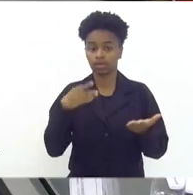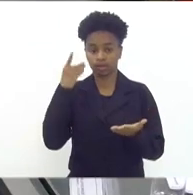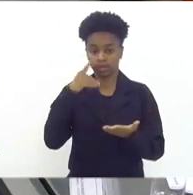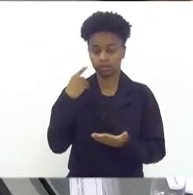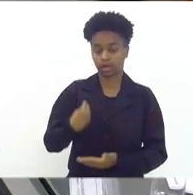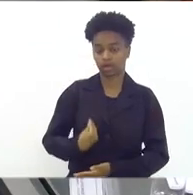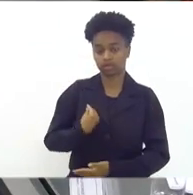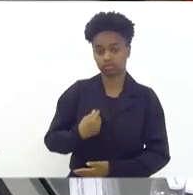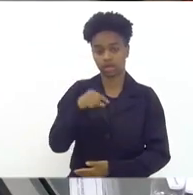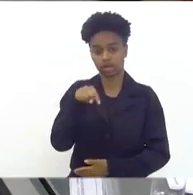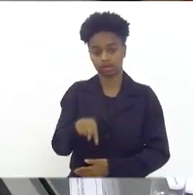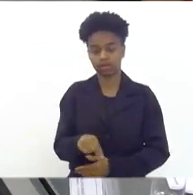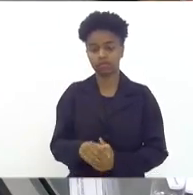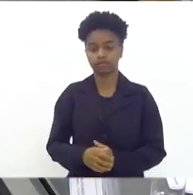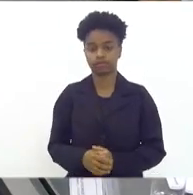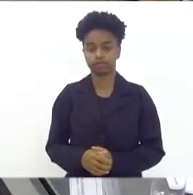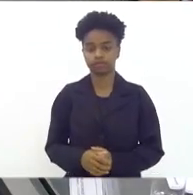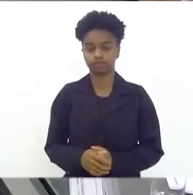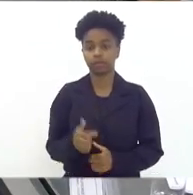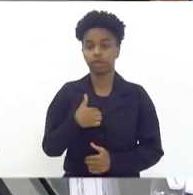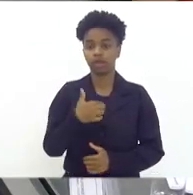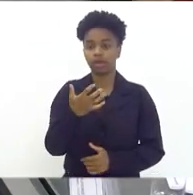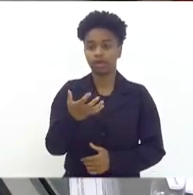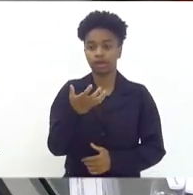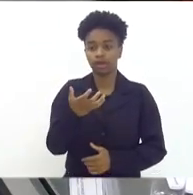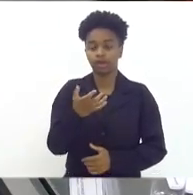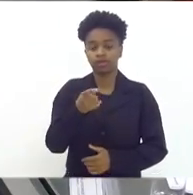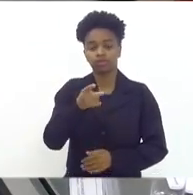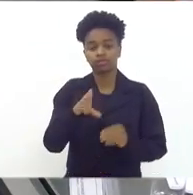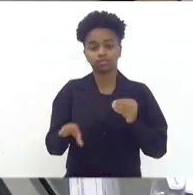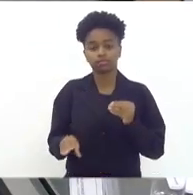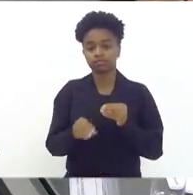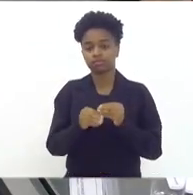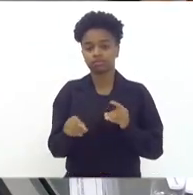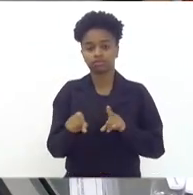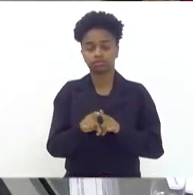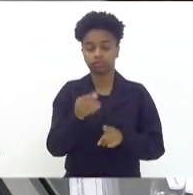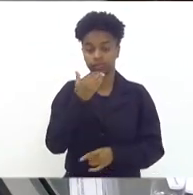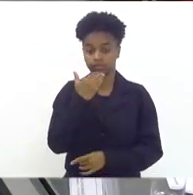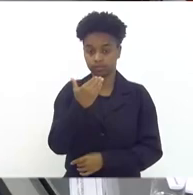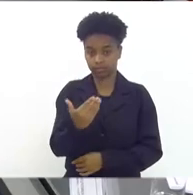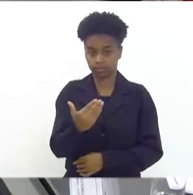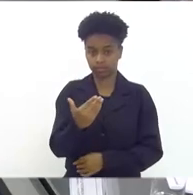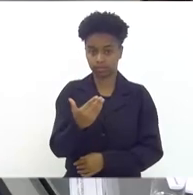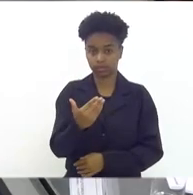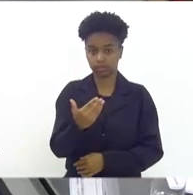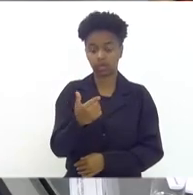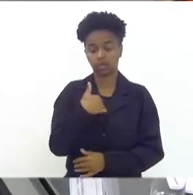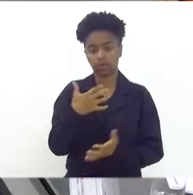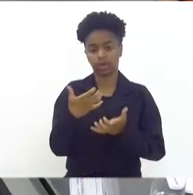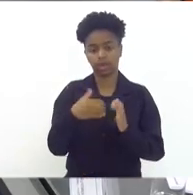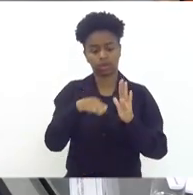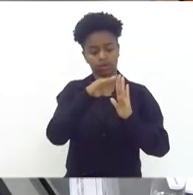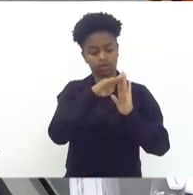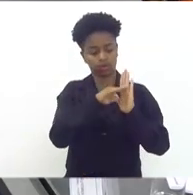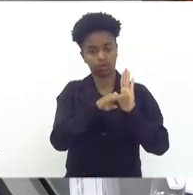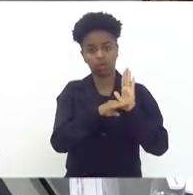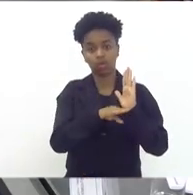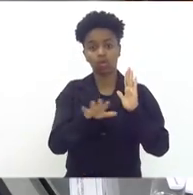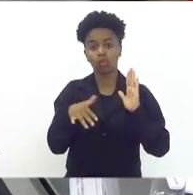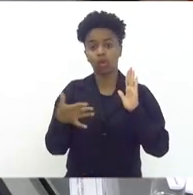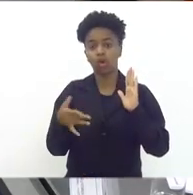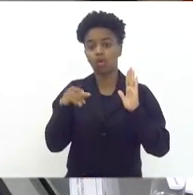aqui da genésia gostaria que se possível que o senhor incluir-se essa solicitação vamos pedir a lista dos últimos